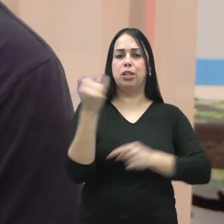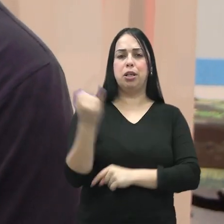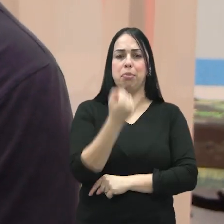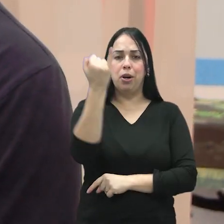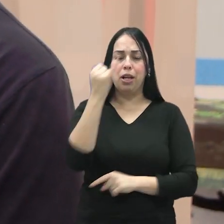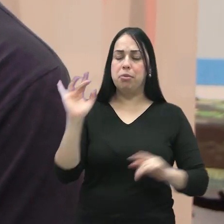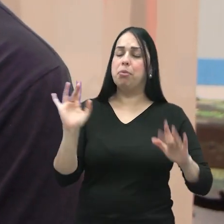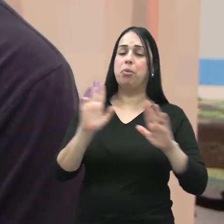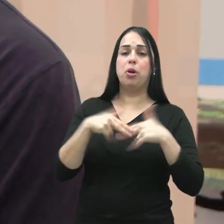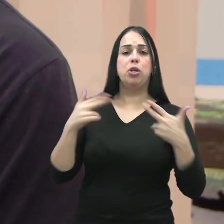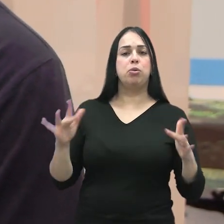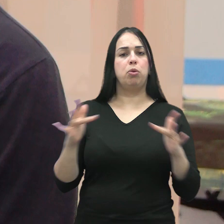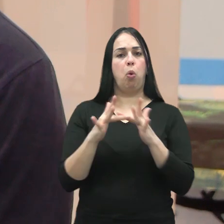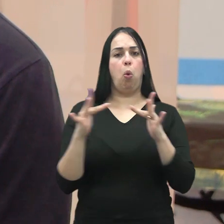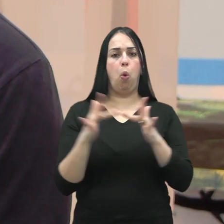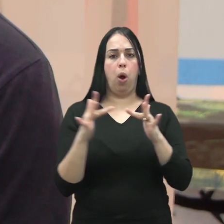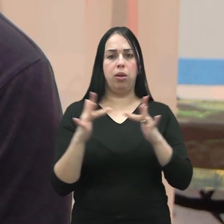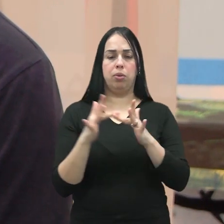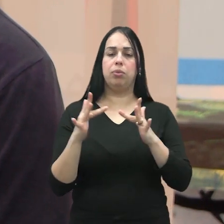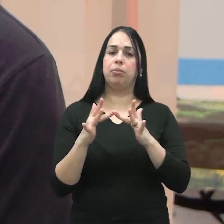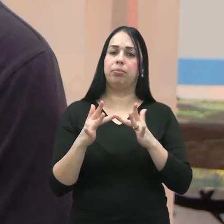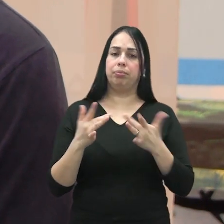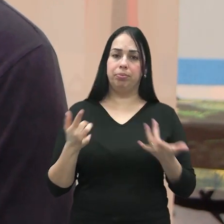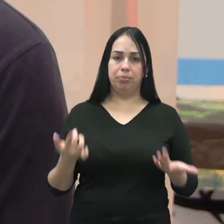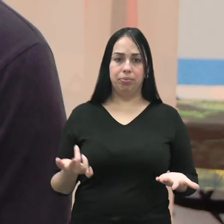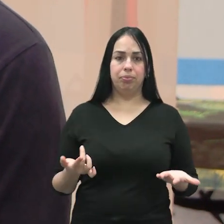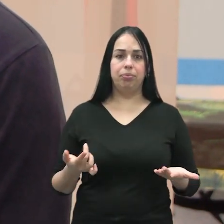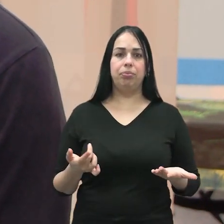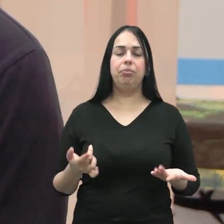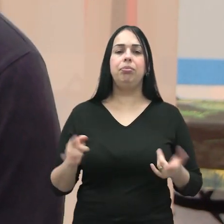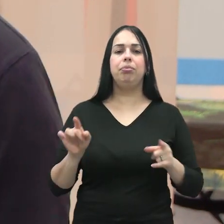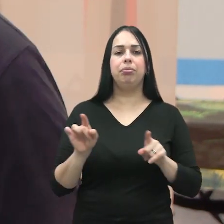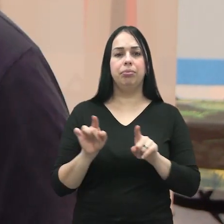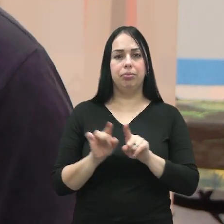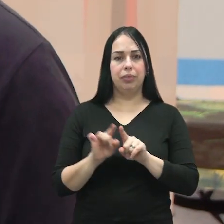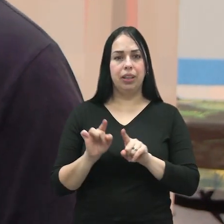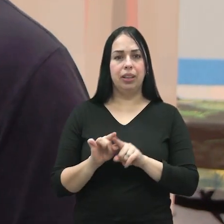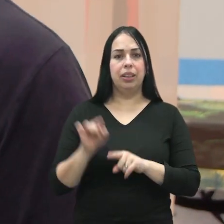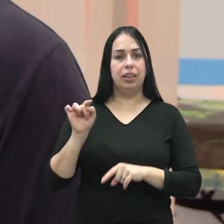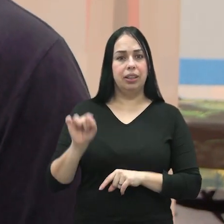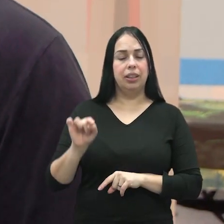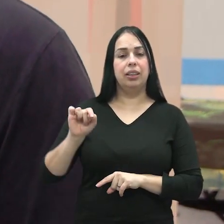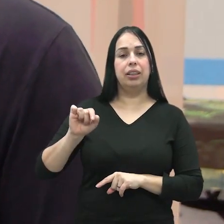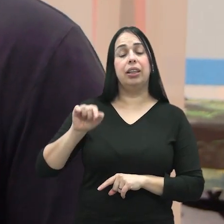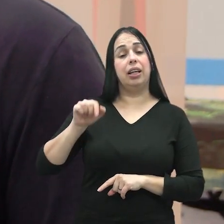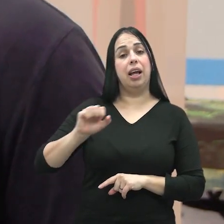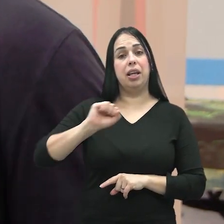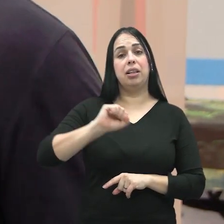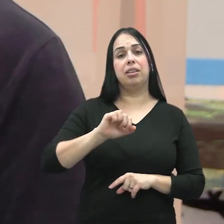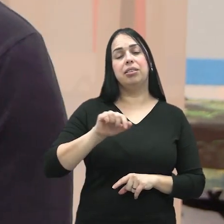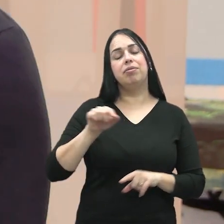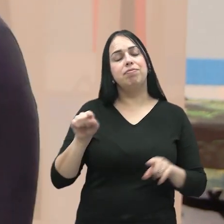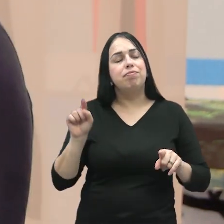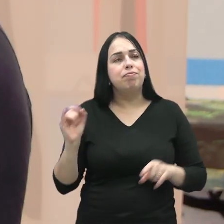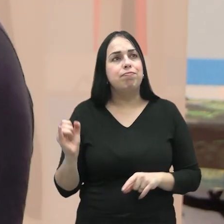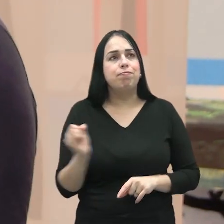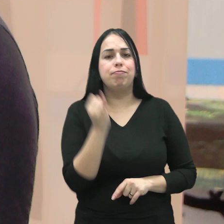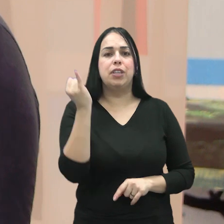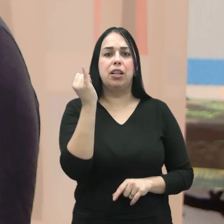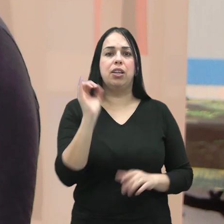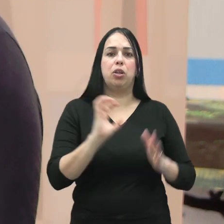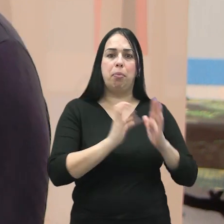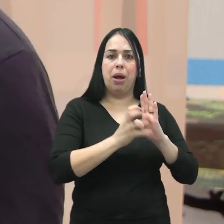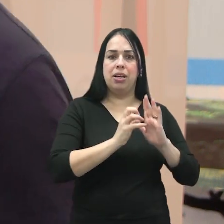os quadros, né, do Partido Republicano e, evidentemente, dada a importância que Floriano teve junto